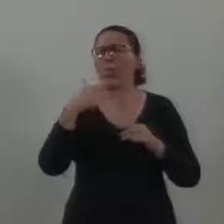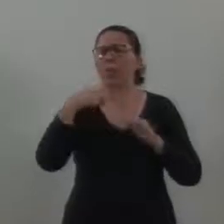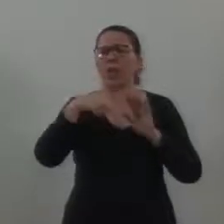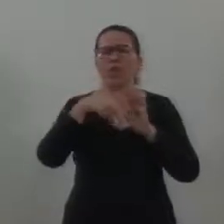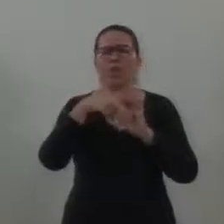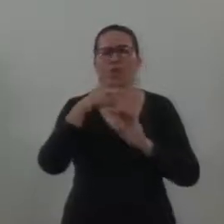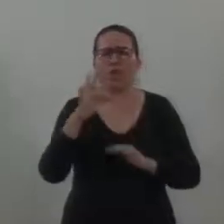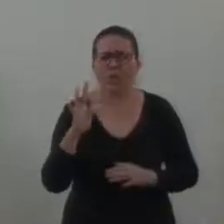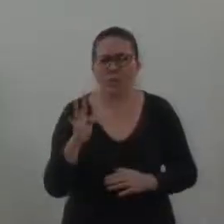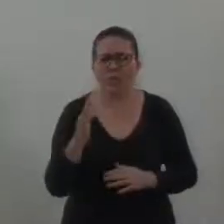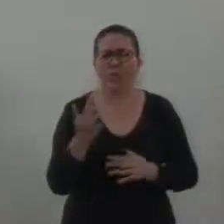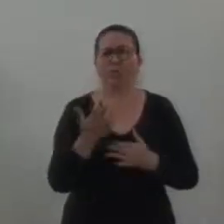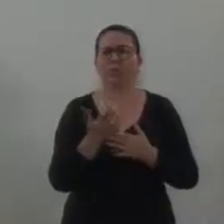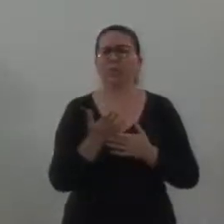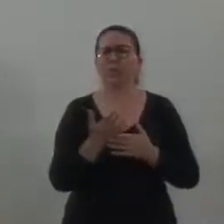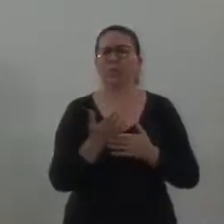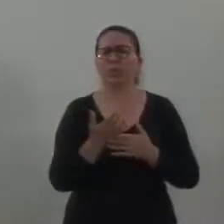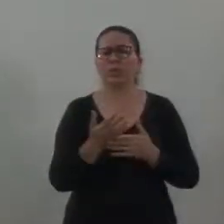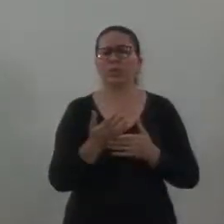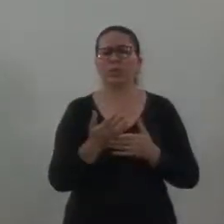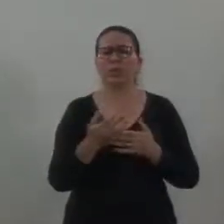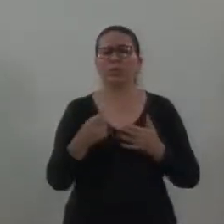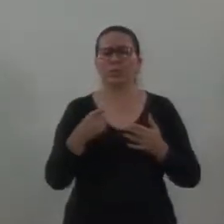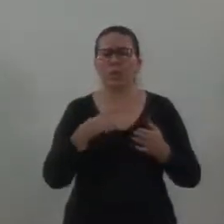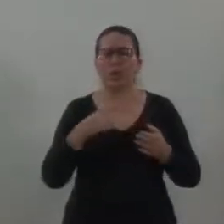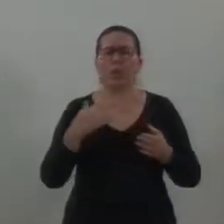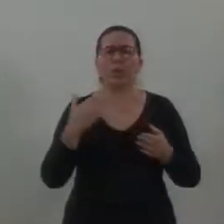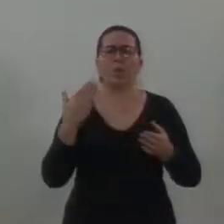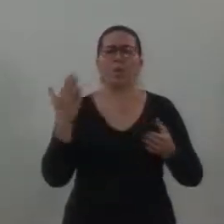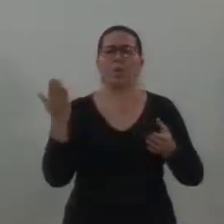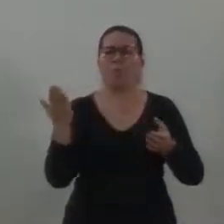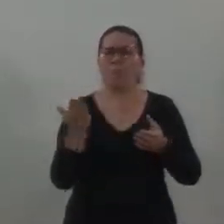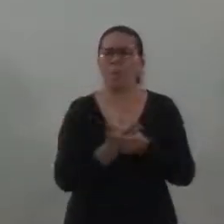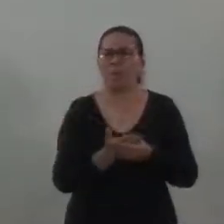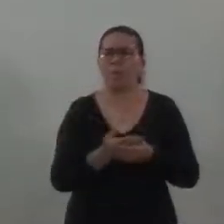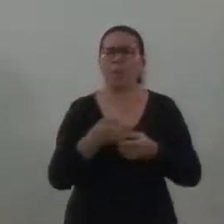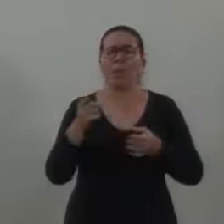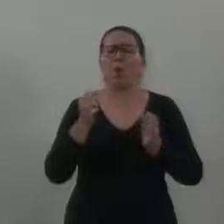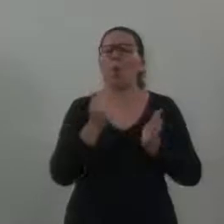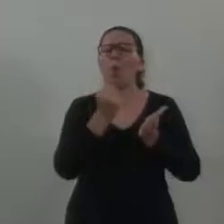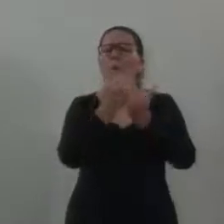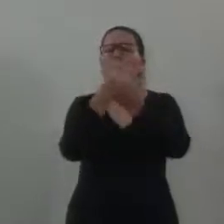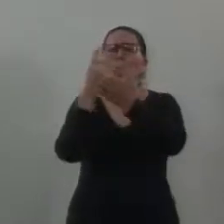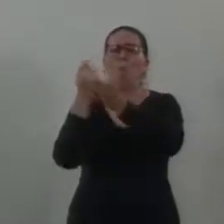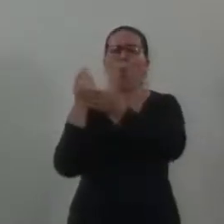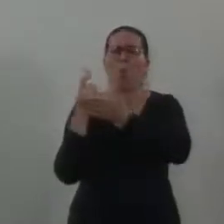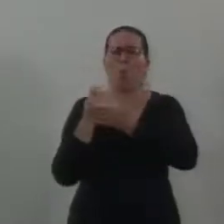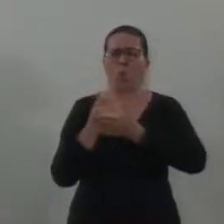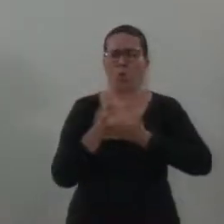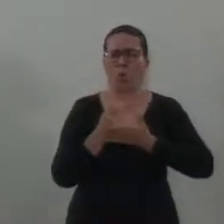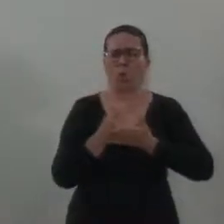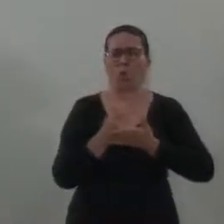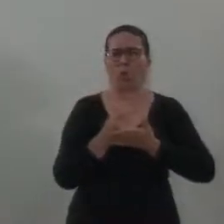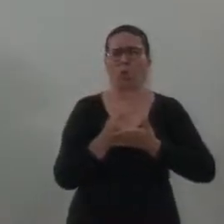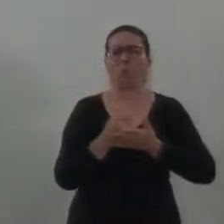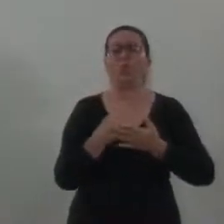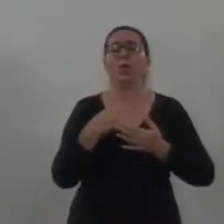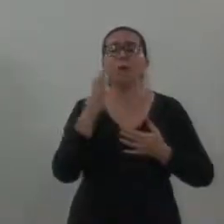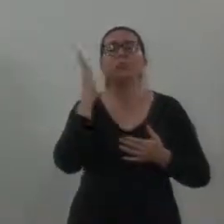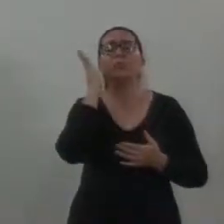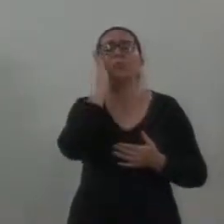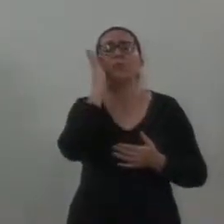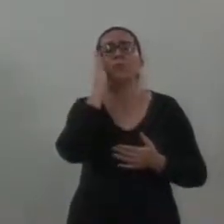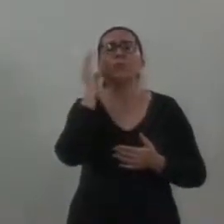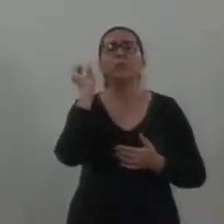fiscal, etc., isso não garante nada, né? Foi um processo sem licitação, foi uma compra de dispensa de licitação, então a gente quer saber,